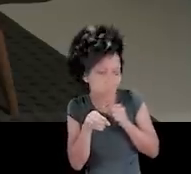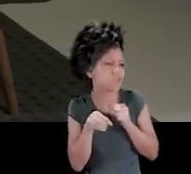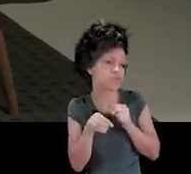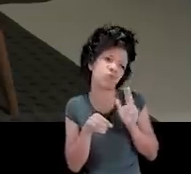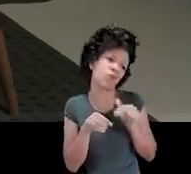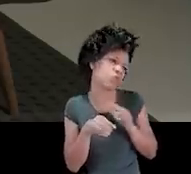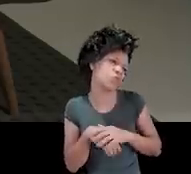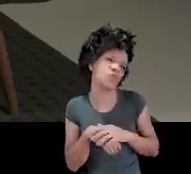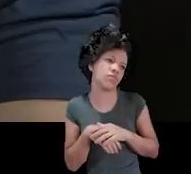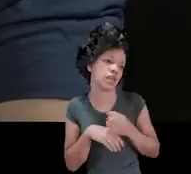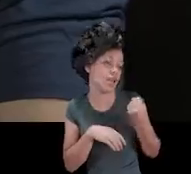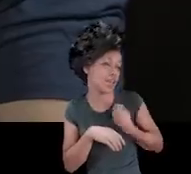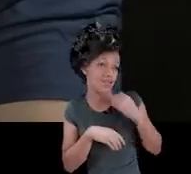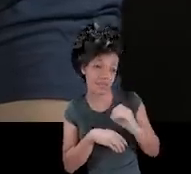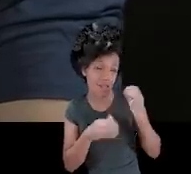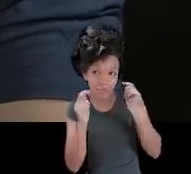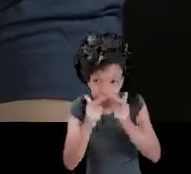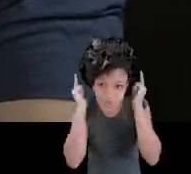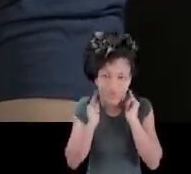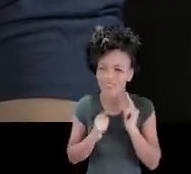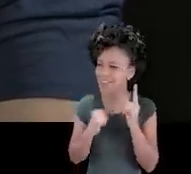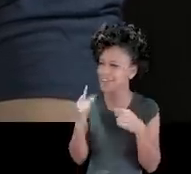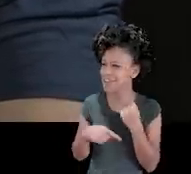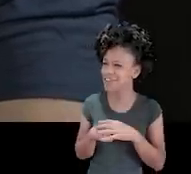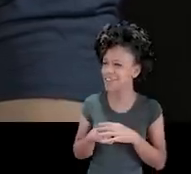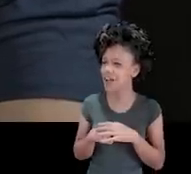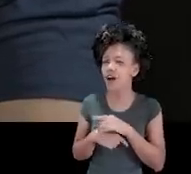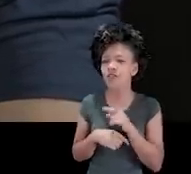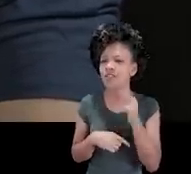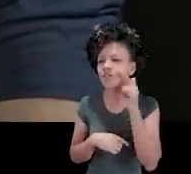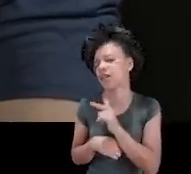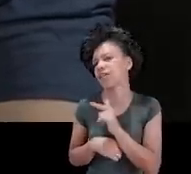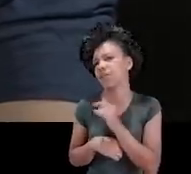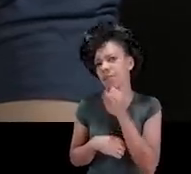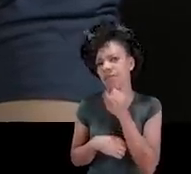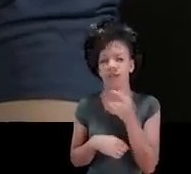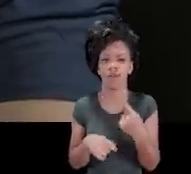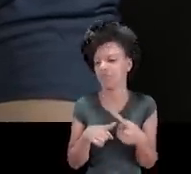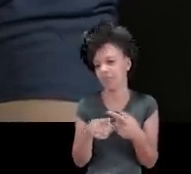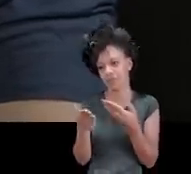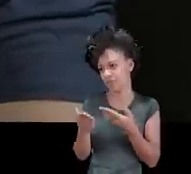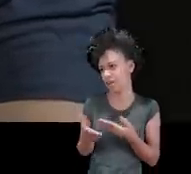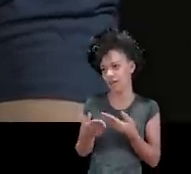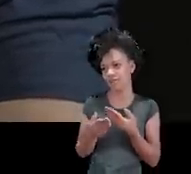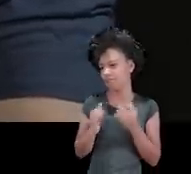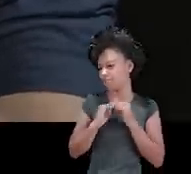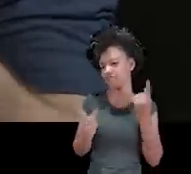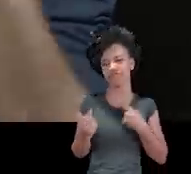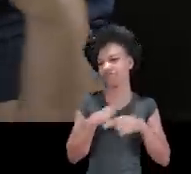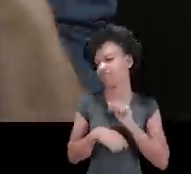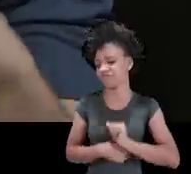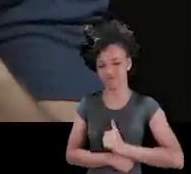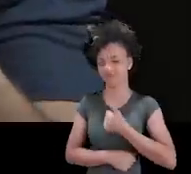cara pra maquininha zero. Que doido isso, que doido, cara. Você consegue ver alguma... É que você é um cara muito pra cima. Nem